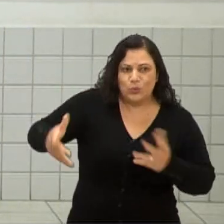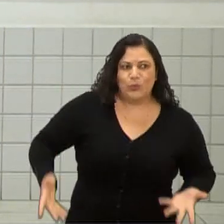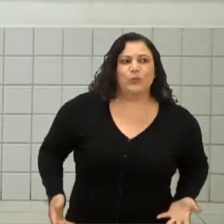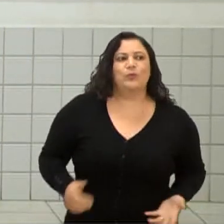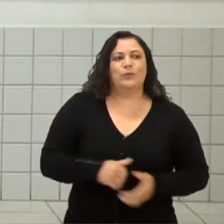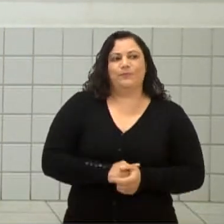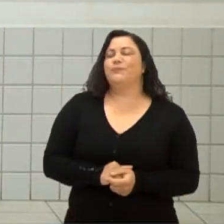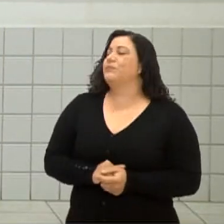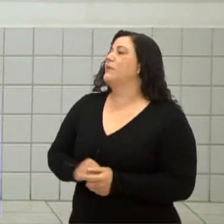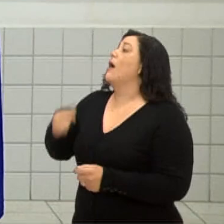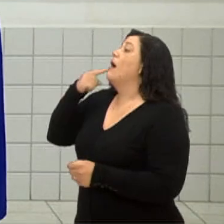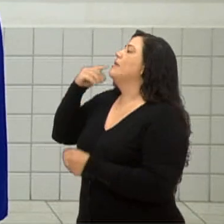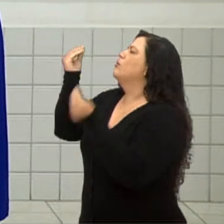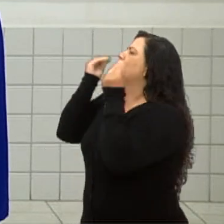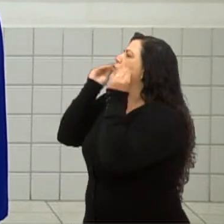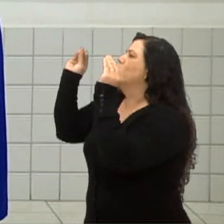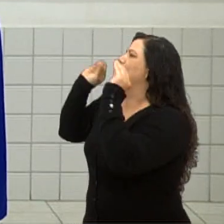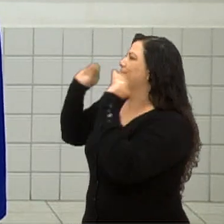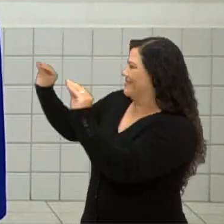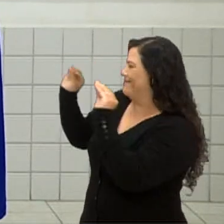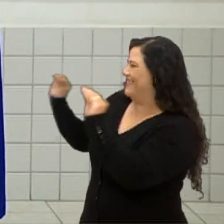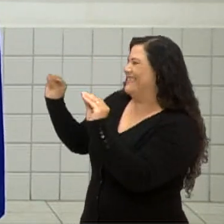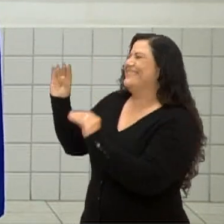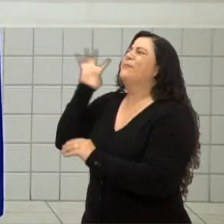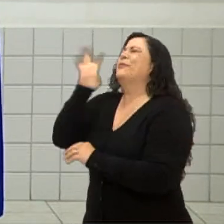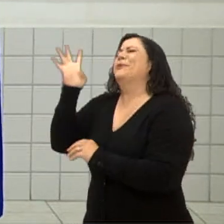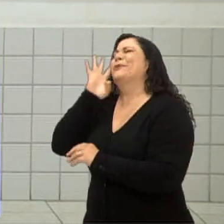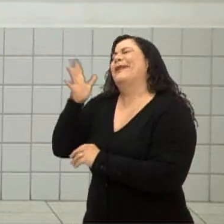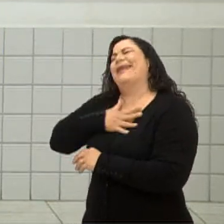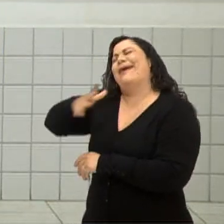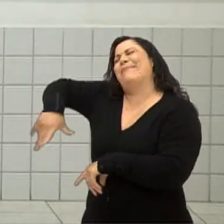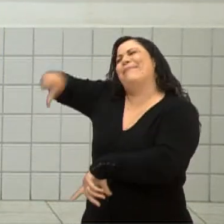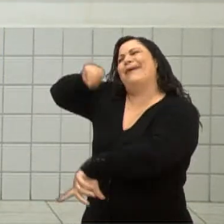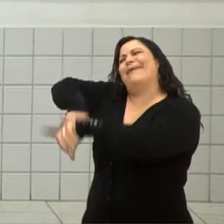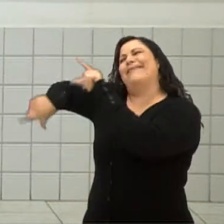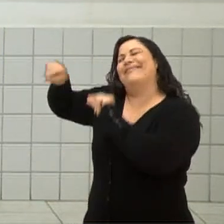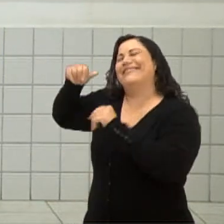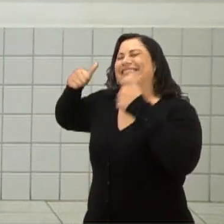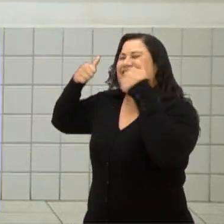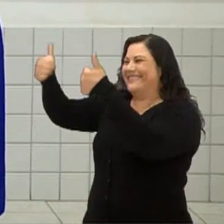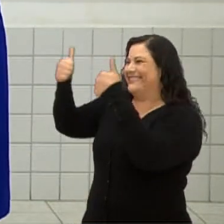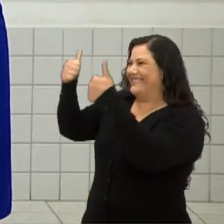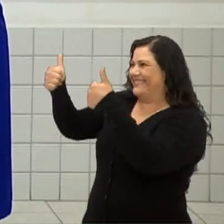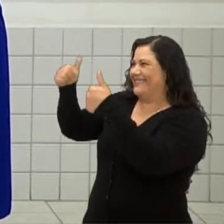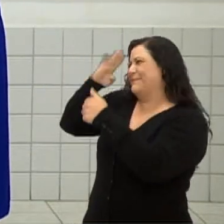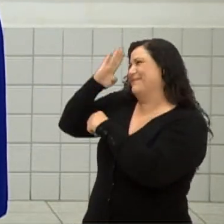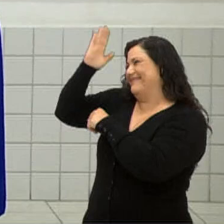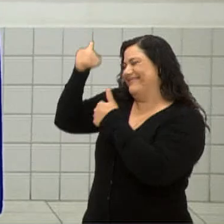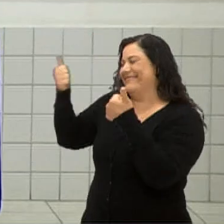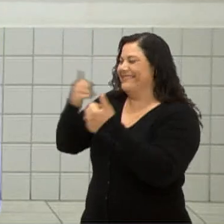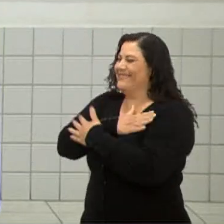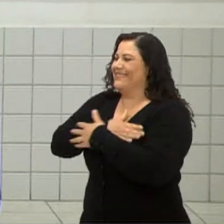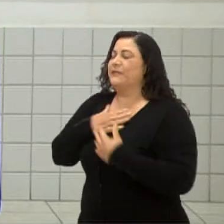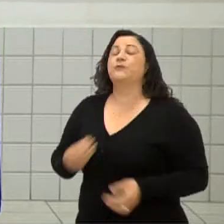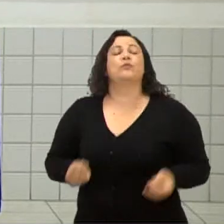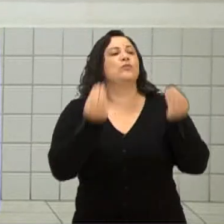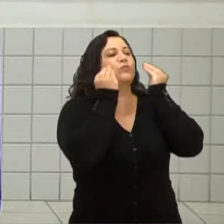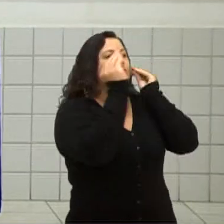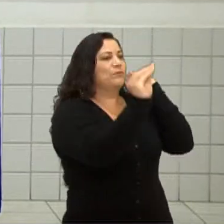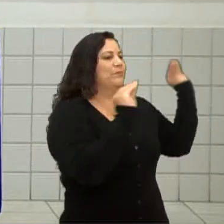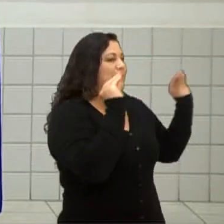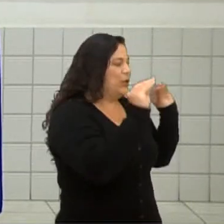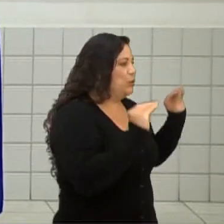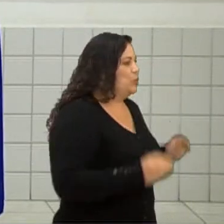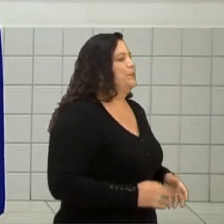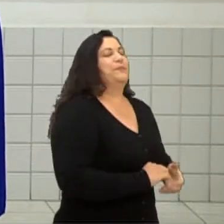A Donatella tá te mandando um beijo. Você é muito legal, professor Fabiano, meu preferido. Beijo, todos vocês são todos preferidos. Todos vocês, né? Ó, alguém mandou aqui.